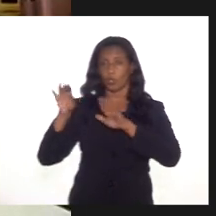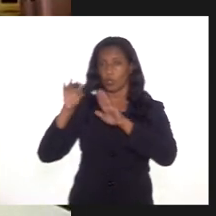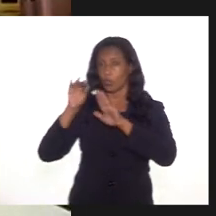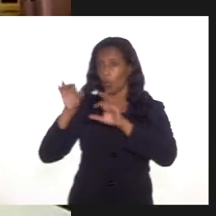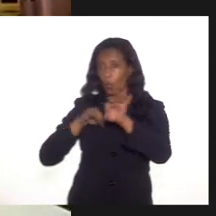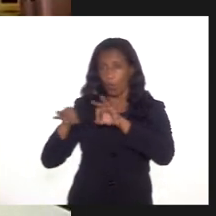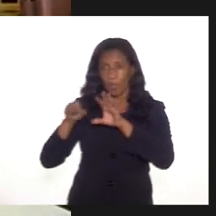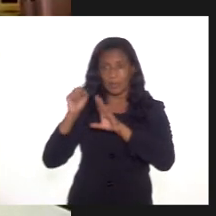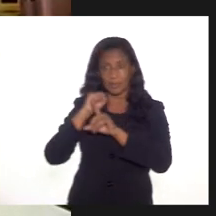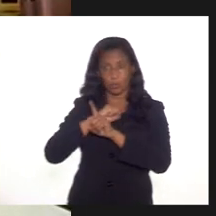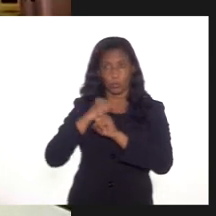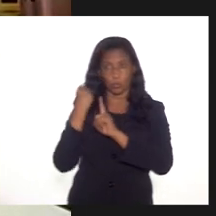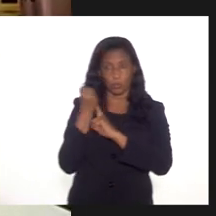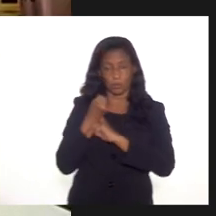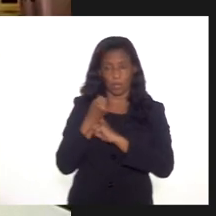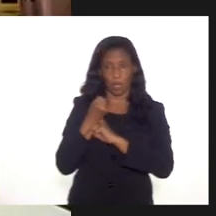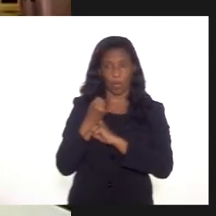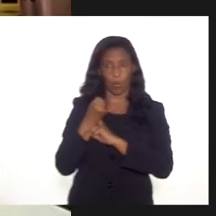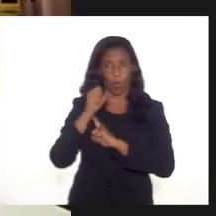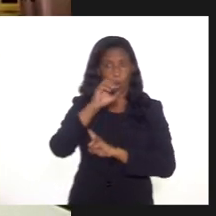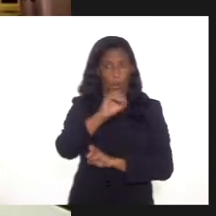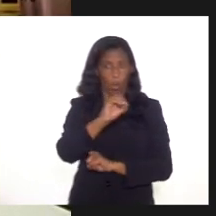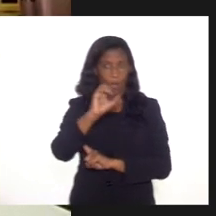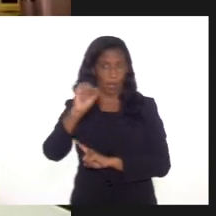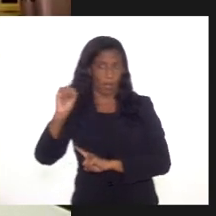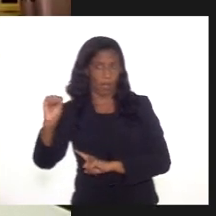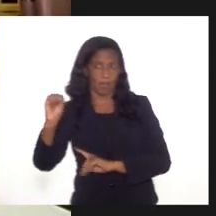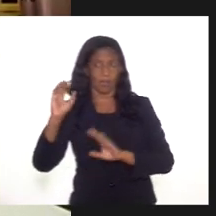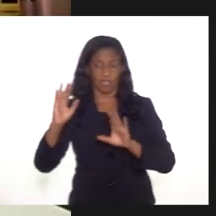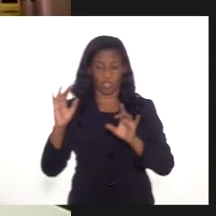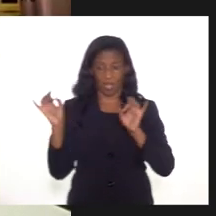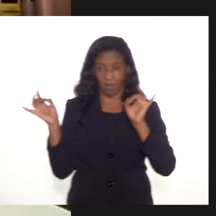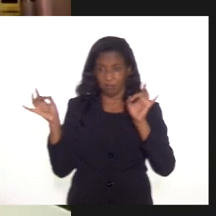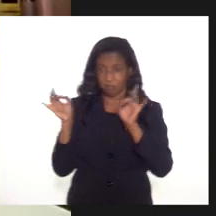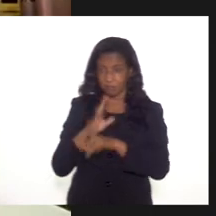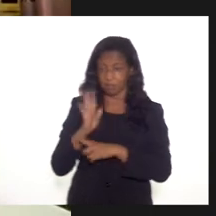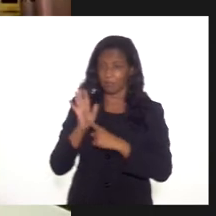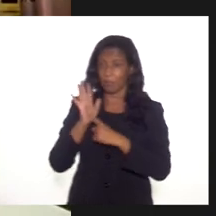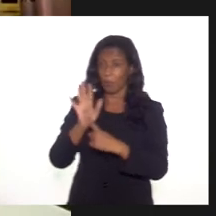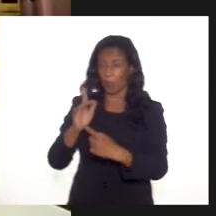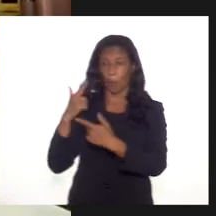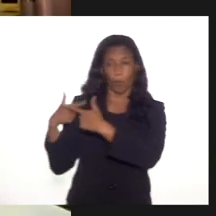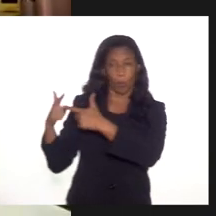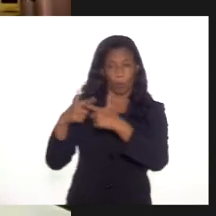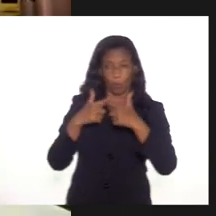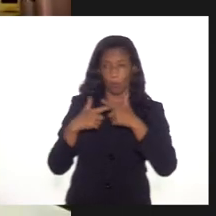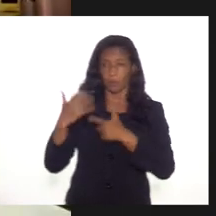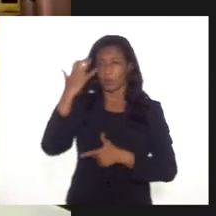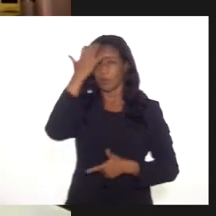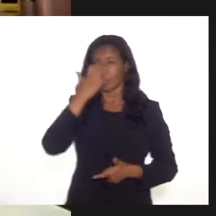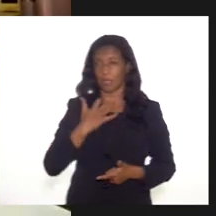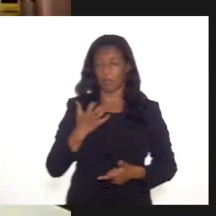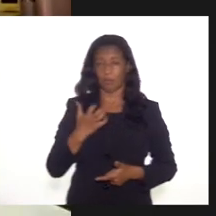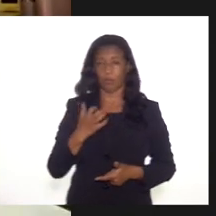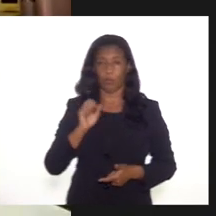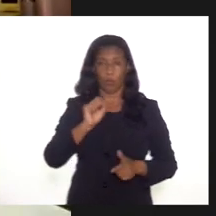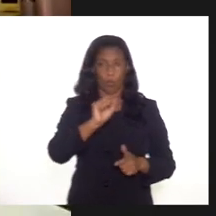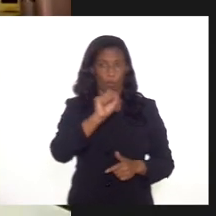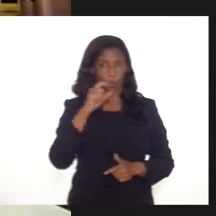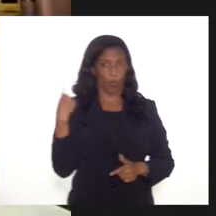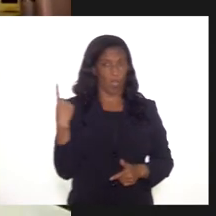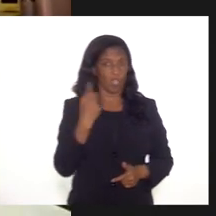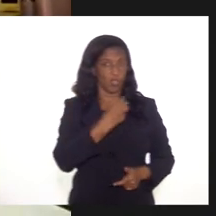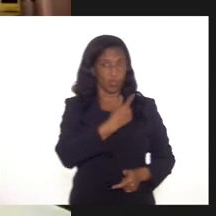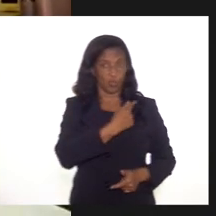que já demonstraram um problema concreto neste governo Wilson Witt seu ex